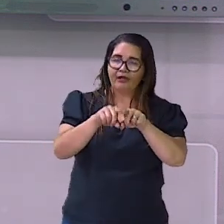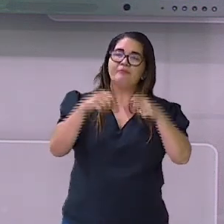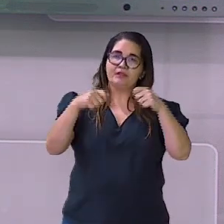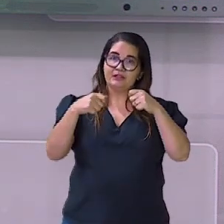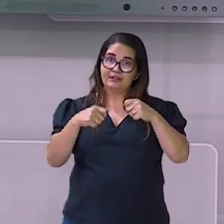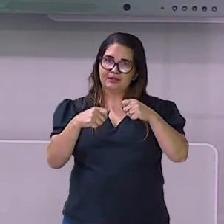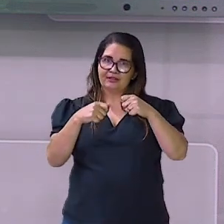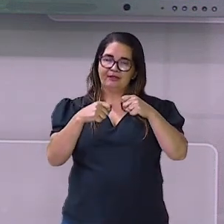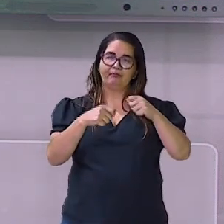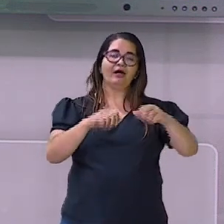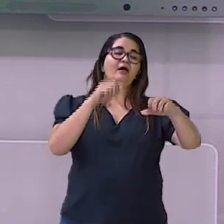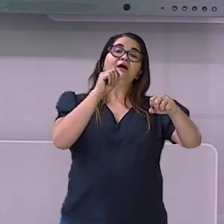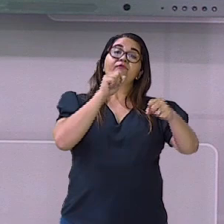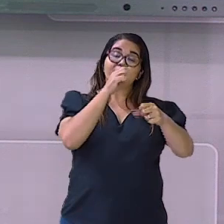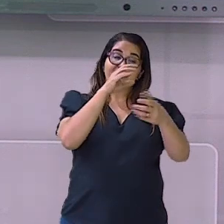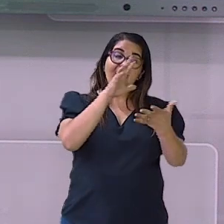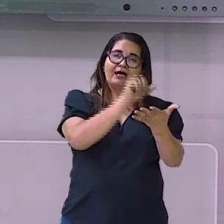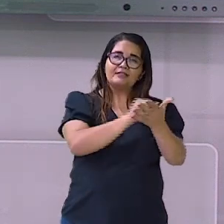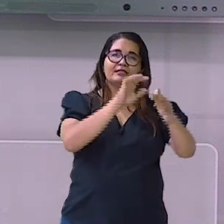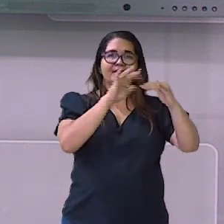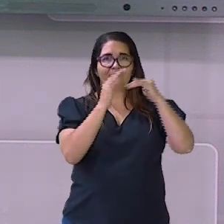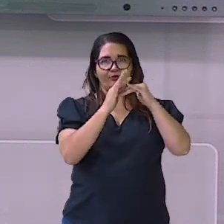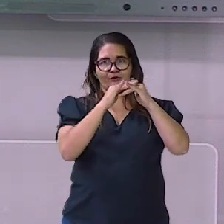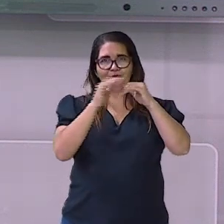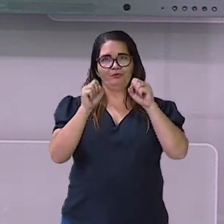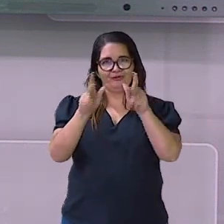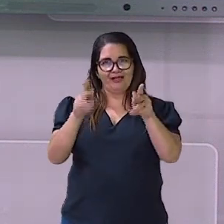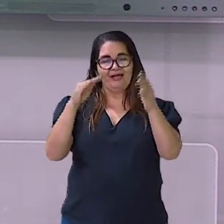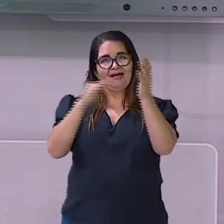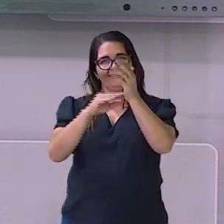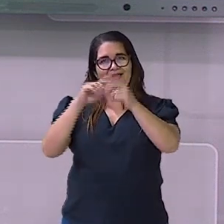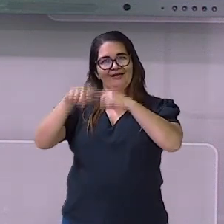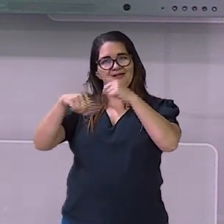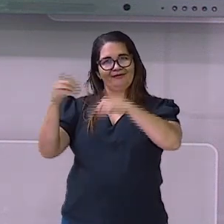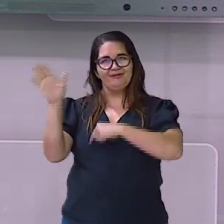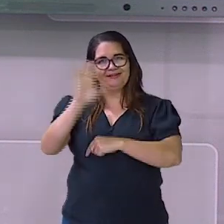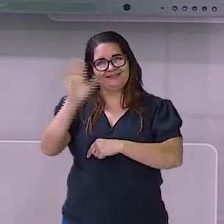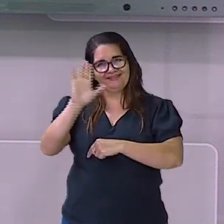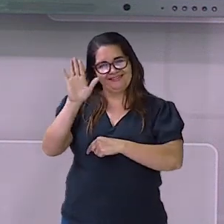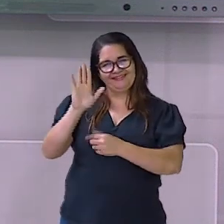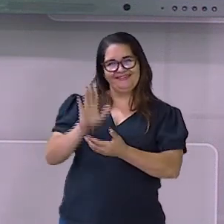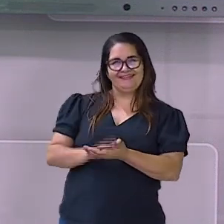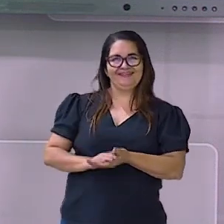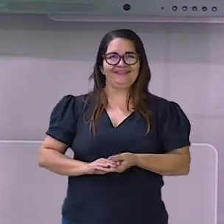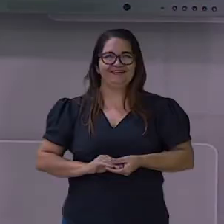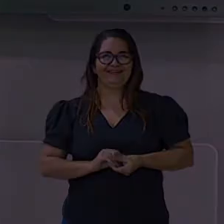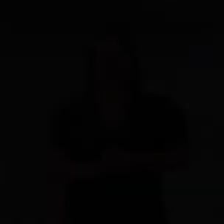nosso canal do YouTube e as nossas redes sociais. E até a próxima aula. Tchau, tchau.